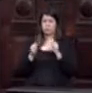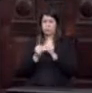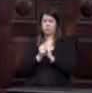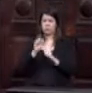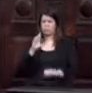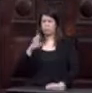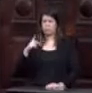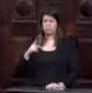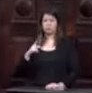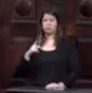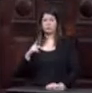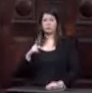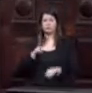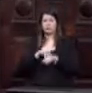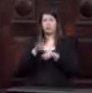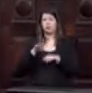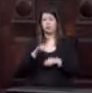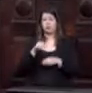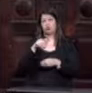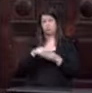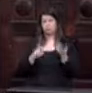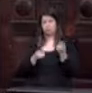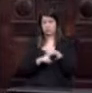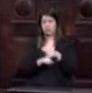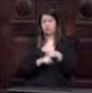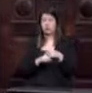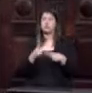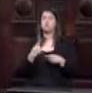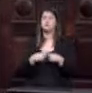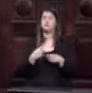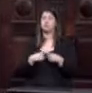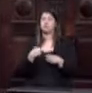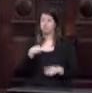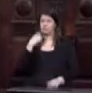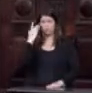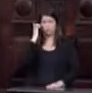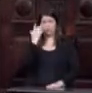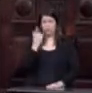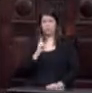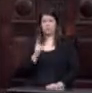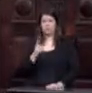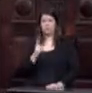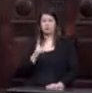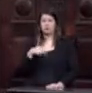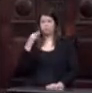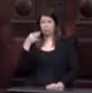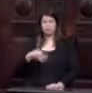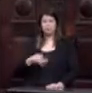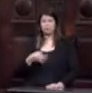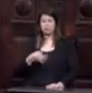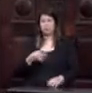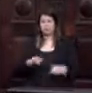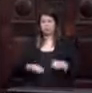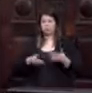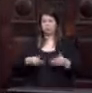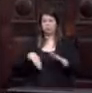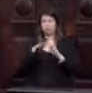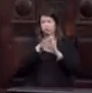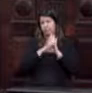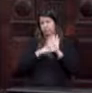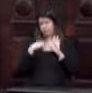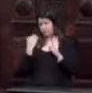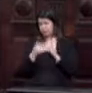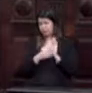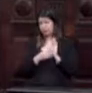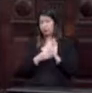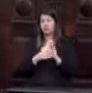Paulo caminhava na direção do voto contrário, né? Eu não acho que nós estejamos, de fato, votando um teto de gastos. Aliás, o tema do